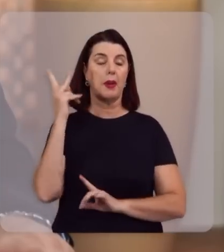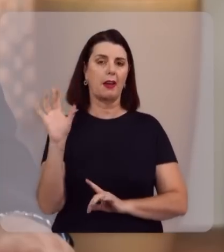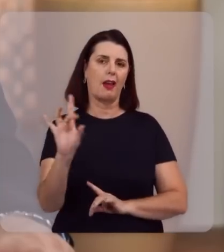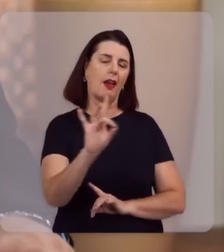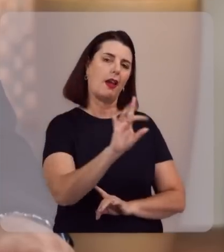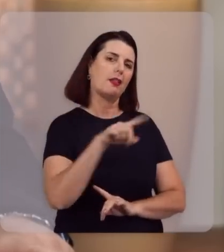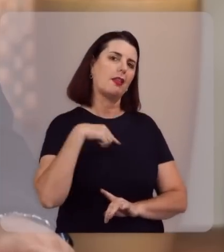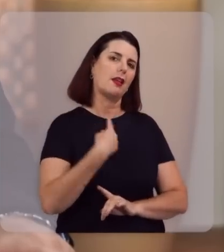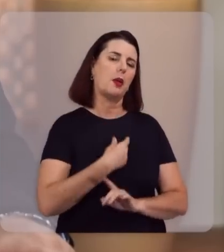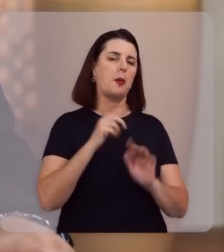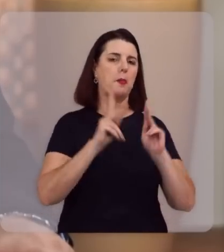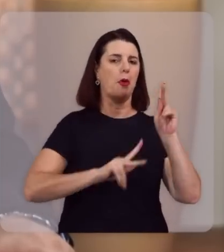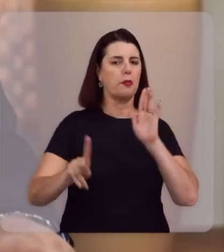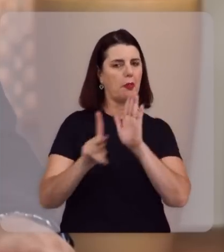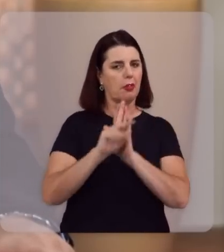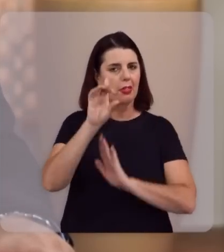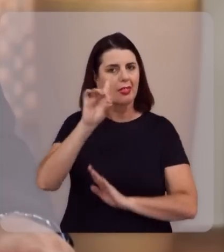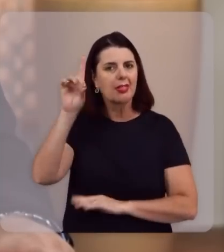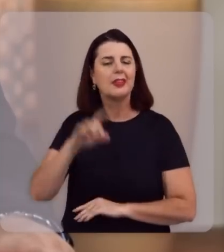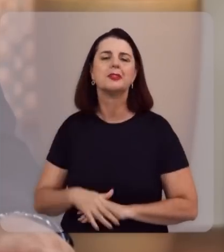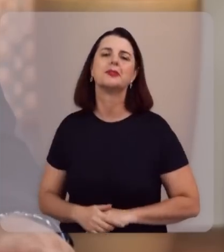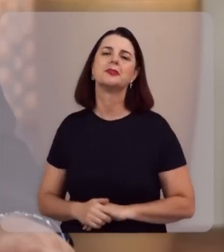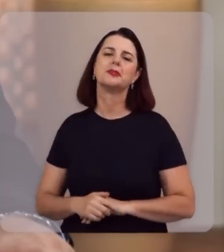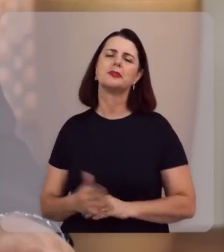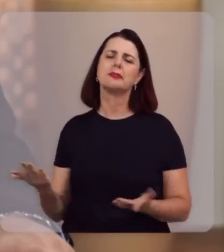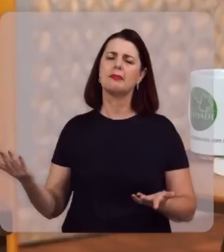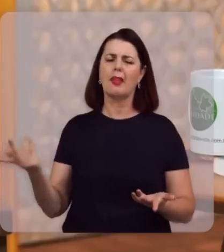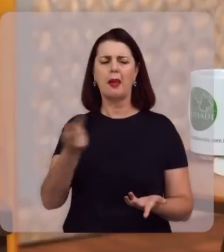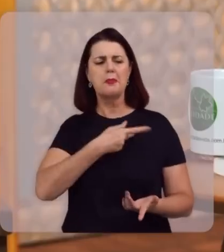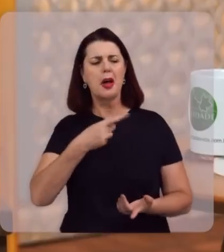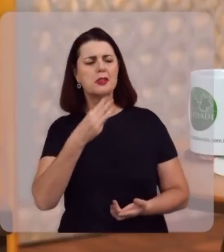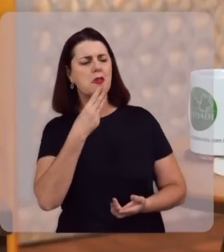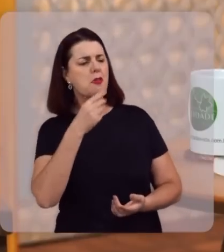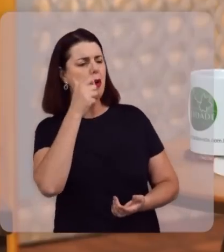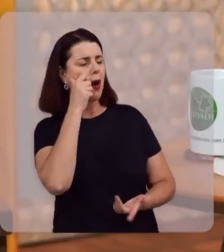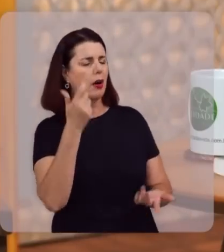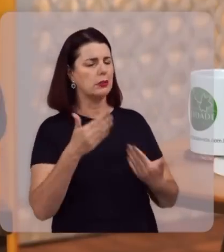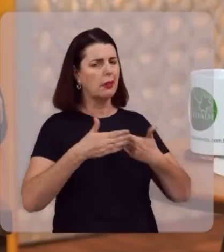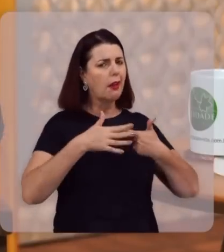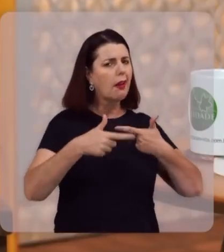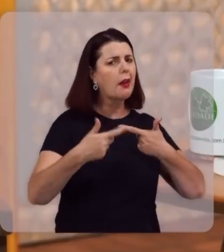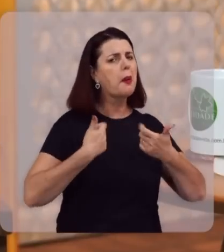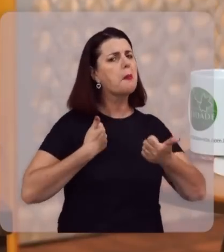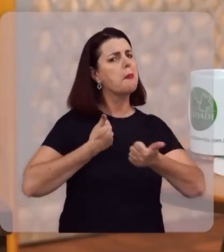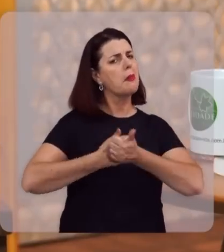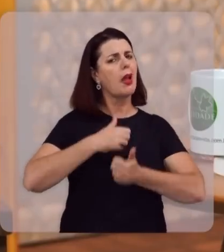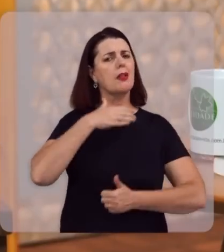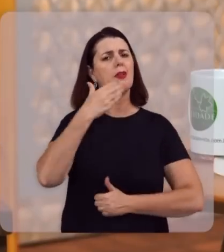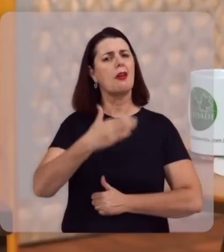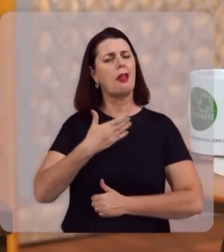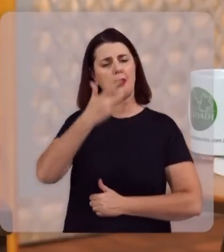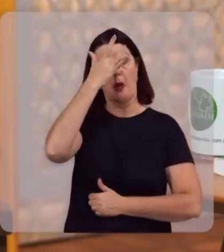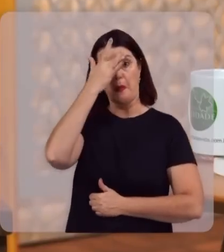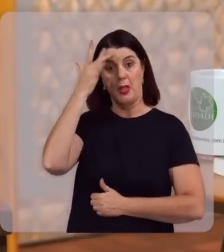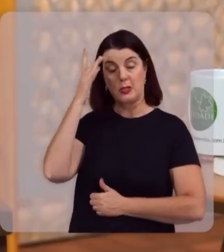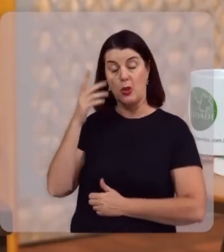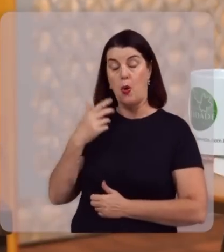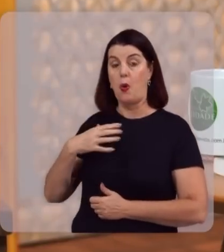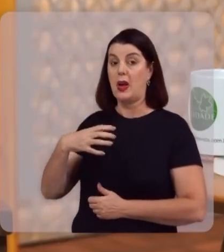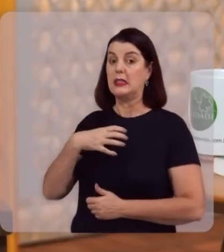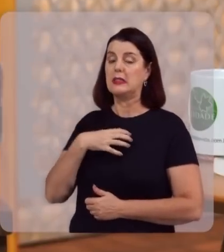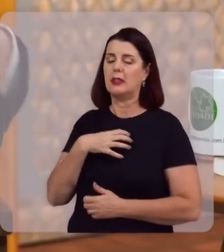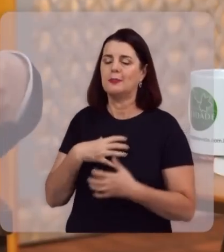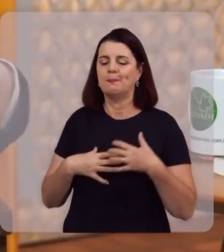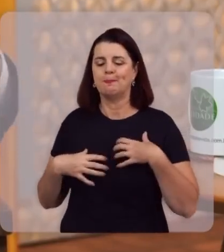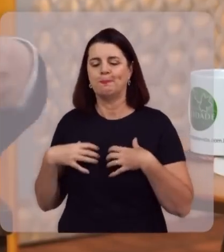cada um de nós e para todo o povo de Deus. Reverendo Roster, a gente está à véspera do Natal e as pessoas se sentem